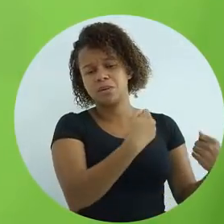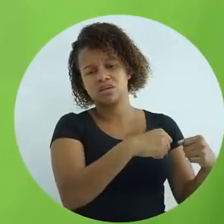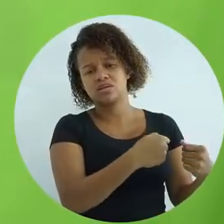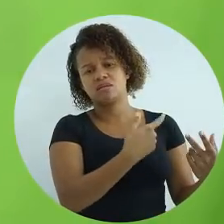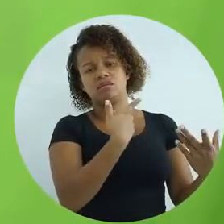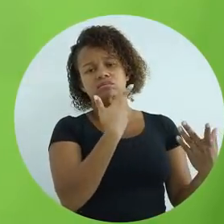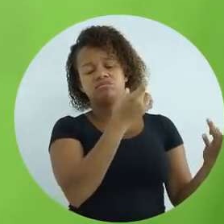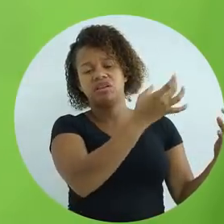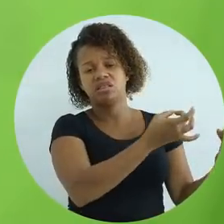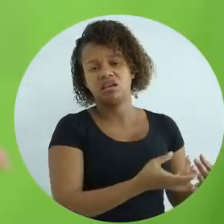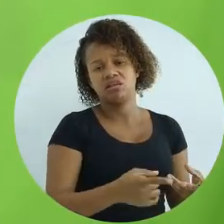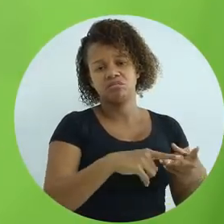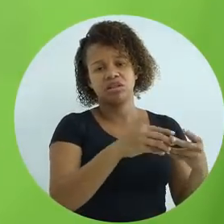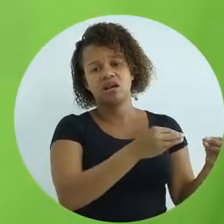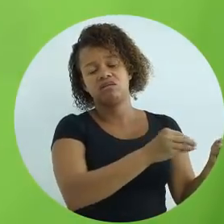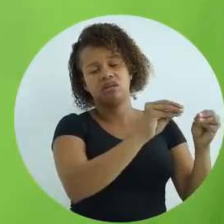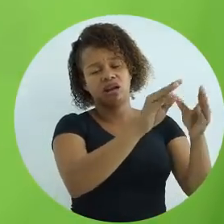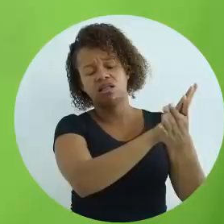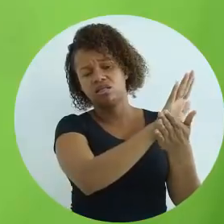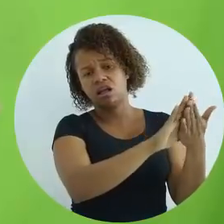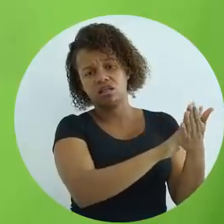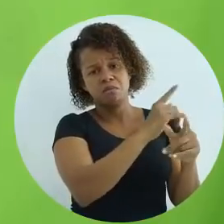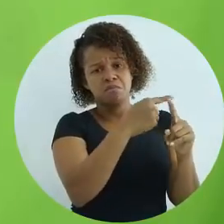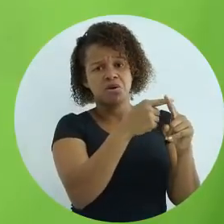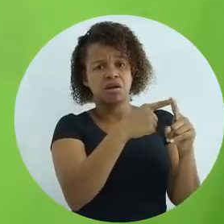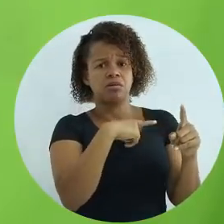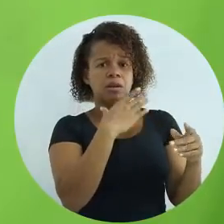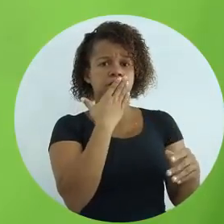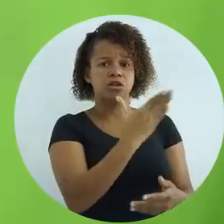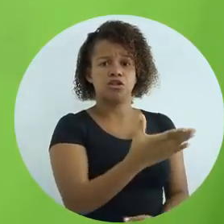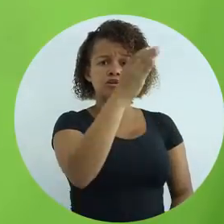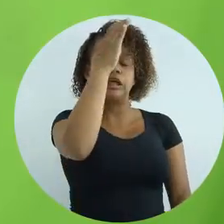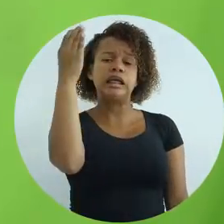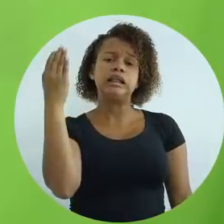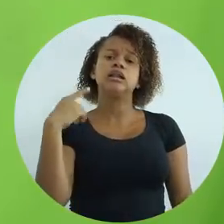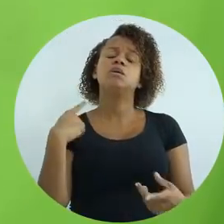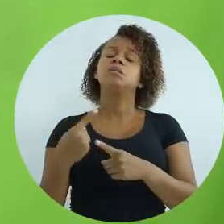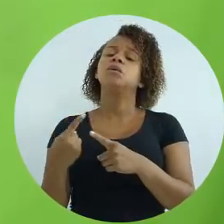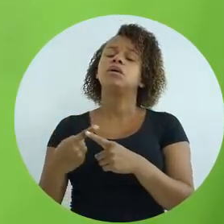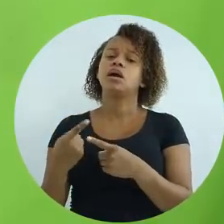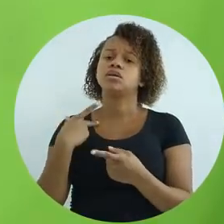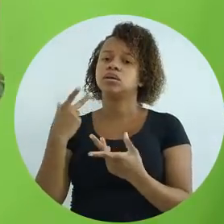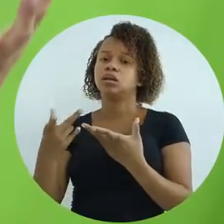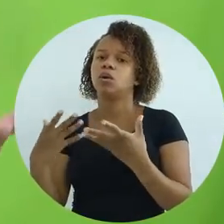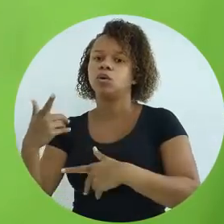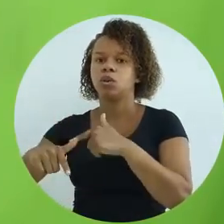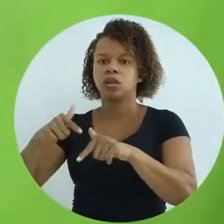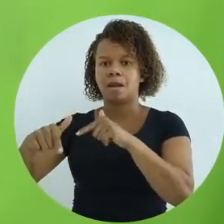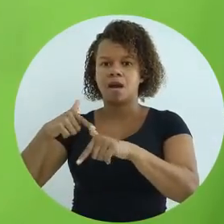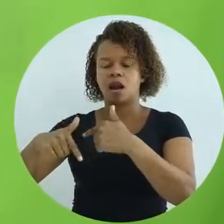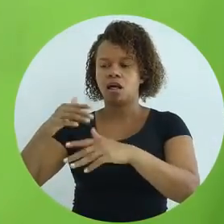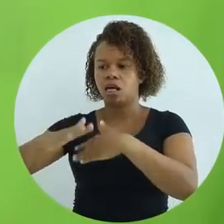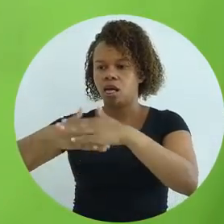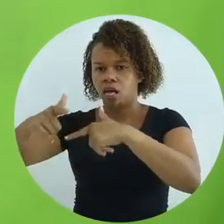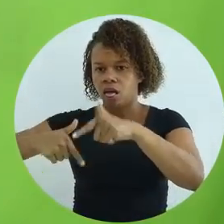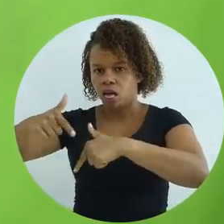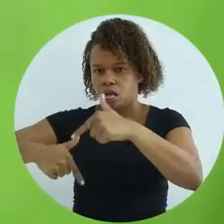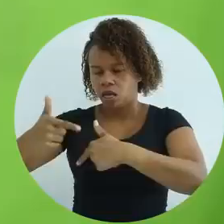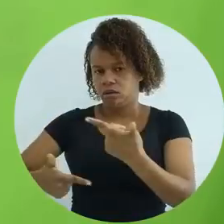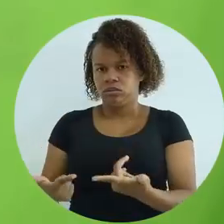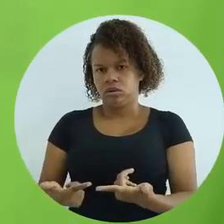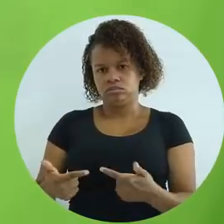prestar serviços, entregar nada, porque se não tem pedido do cliente, não tem por que ter todo esse custo de uma